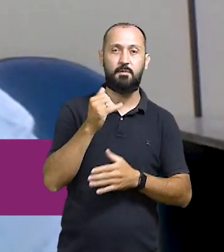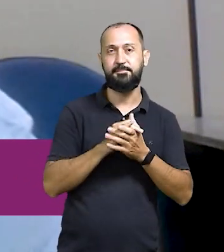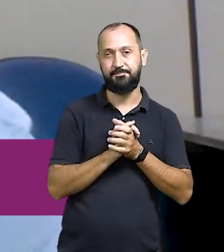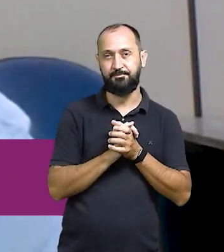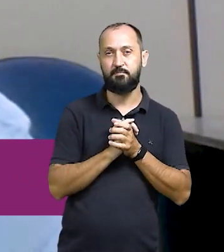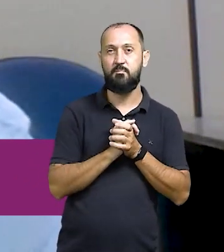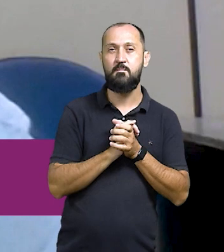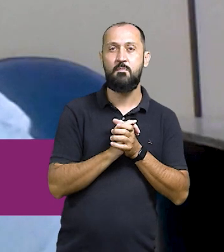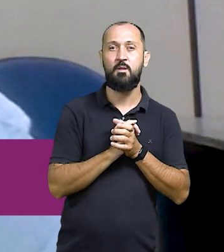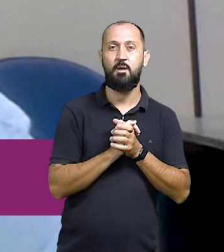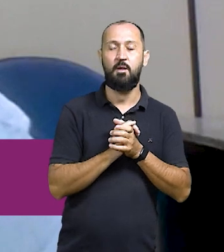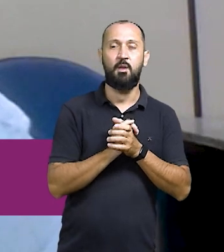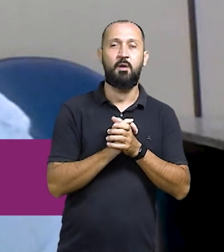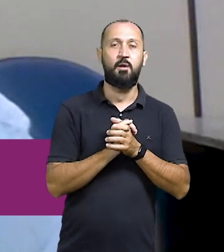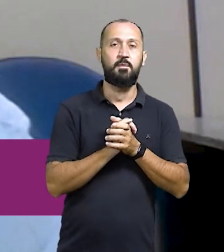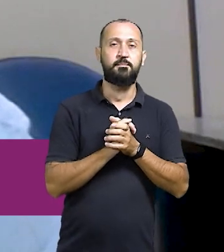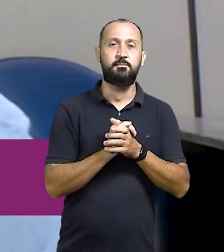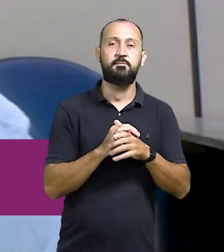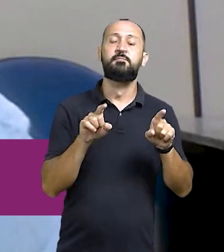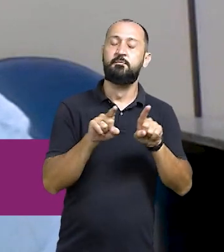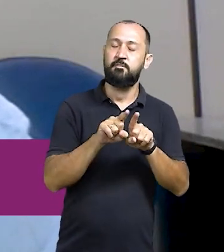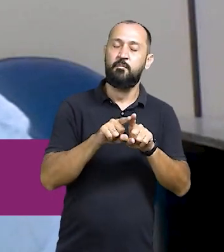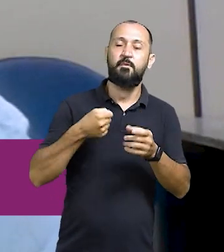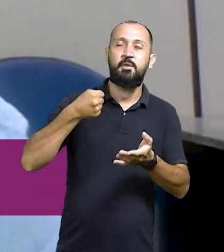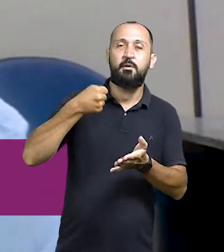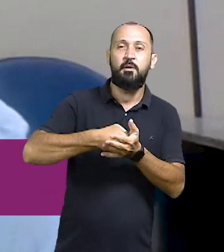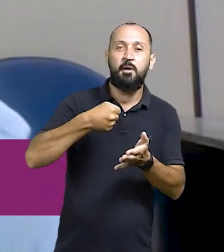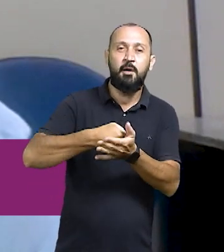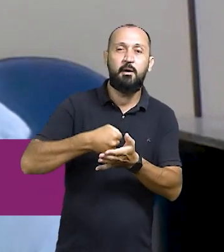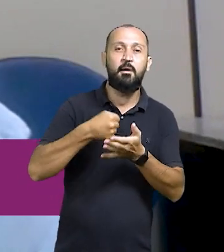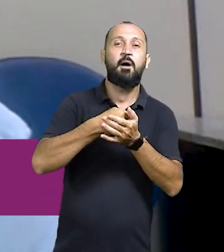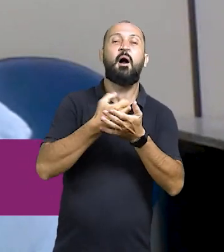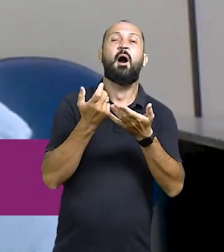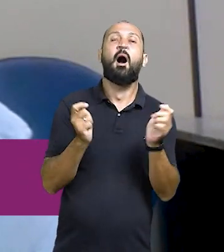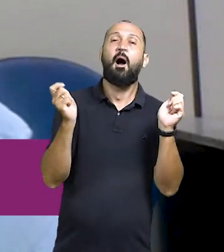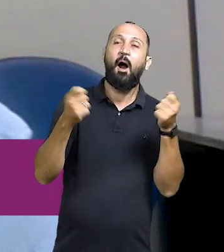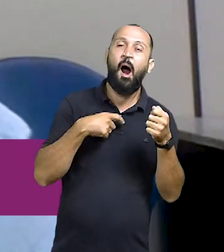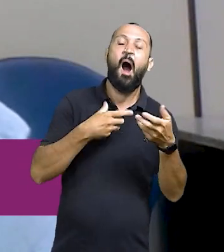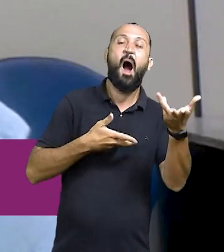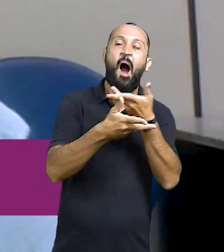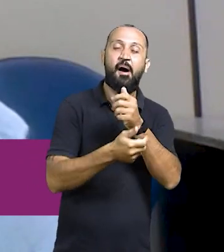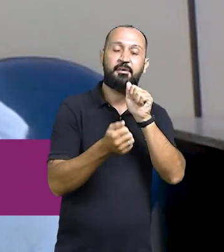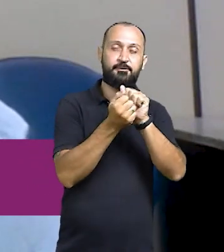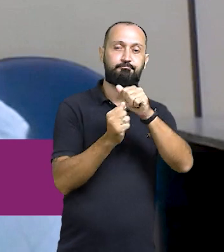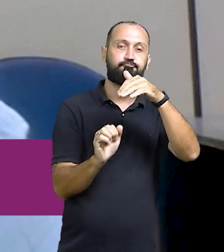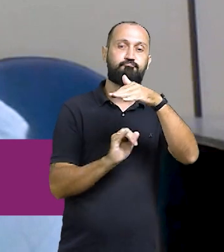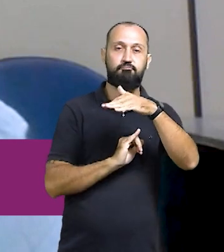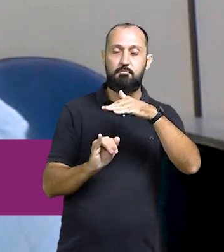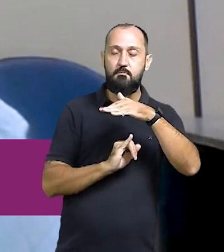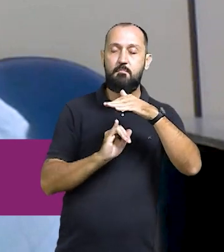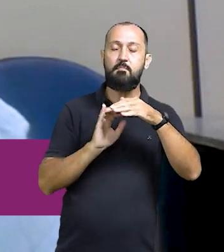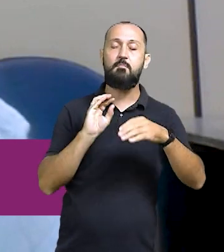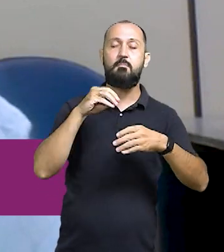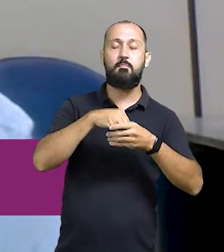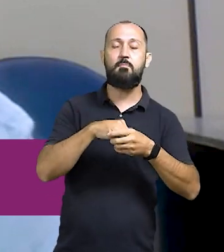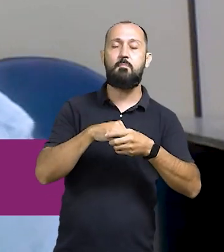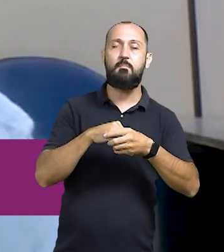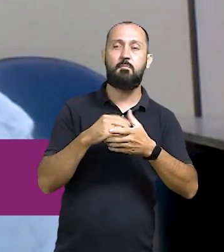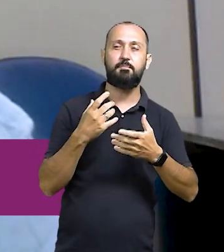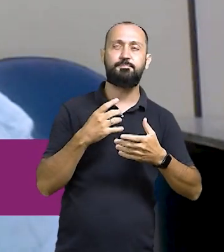vai conseguir transformar a vida das mulheres sul-mato-grossenses, mas trabalhando em conjunto, a partir da dimensão da cidadania